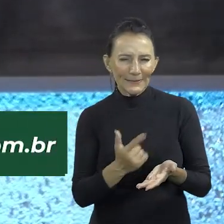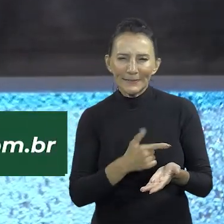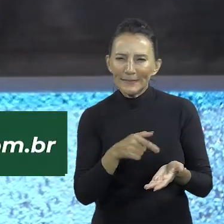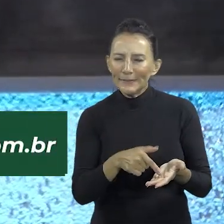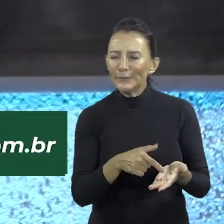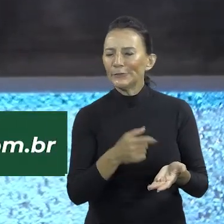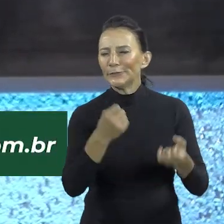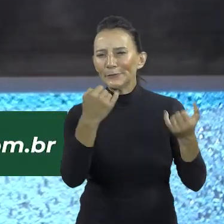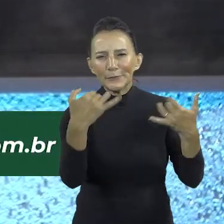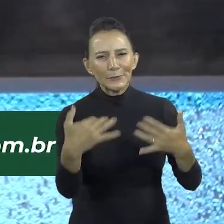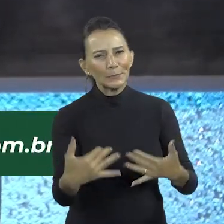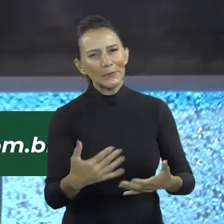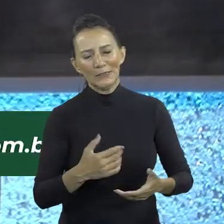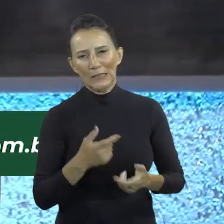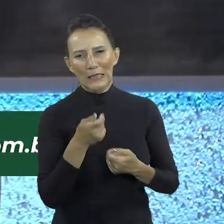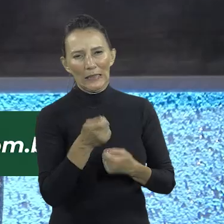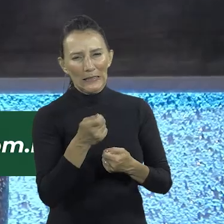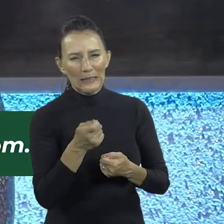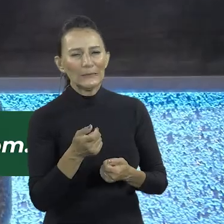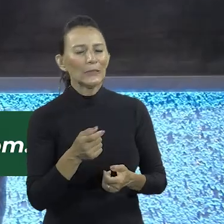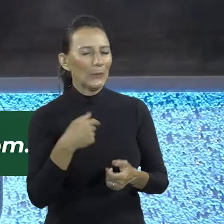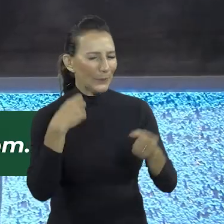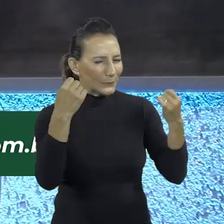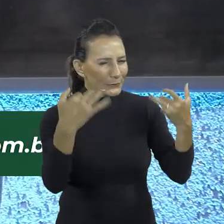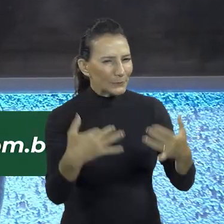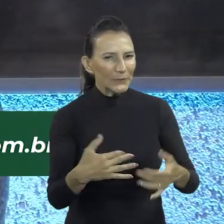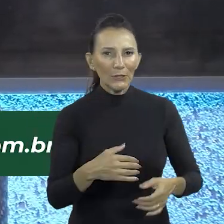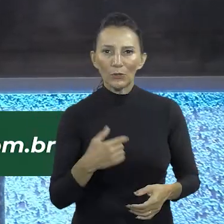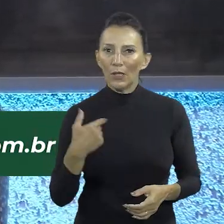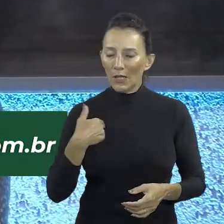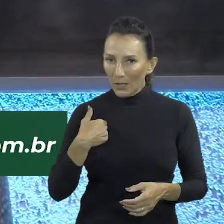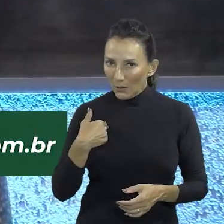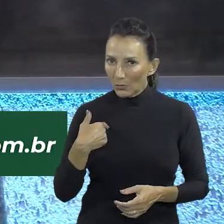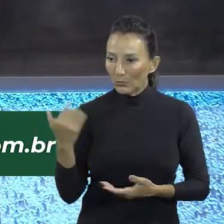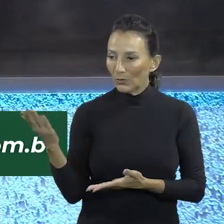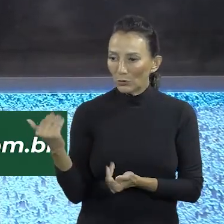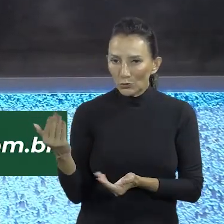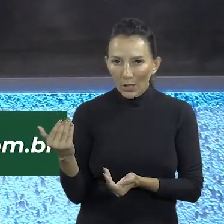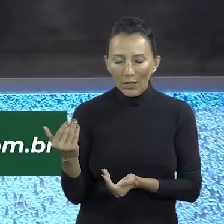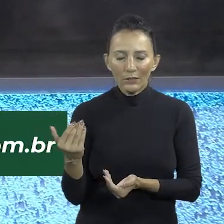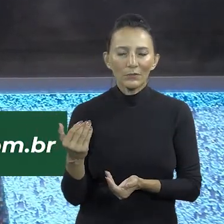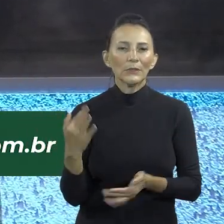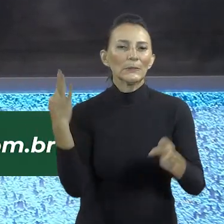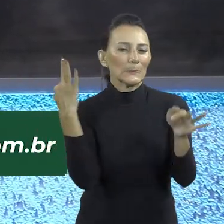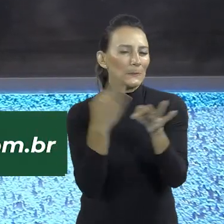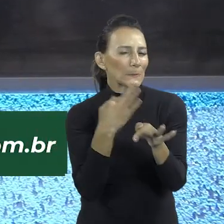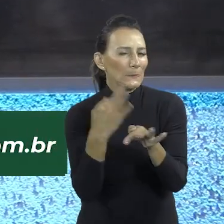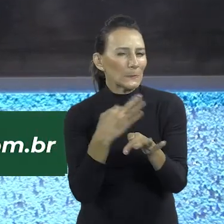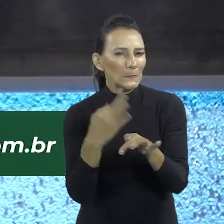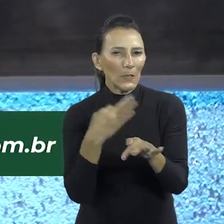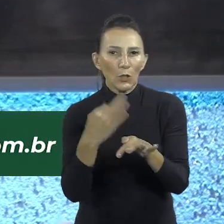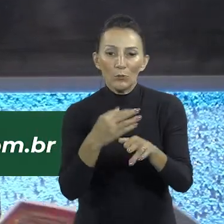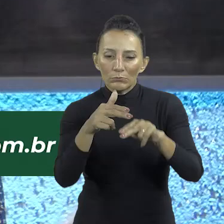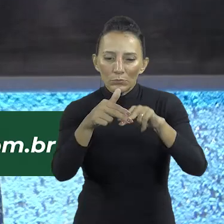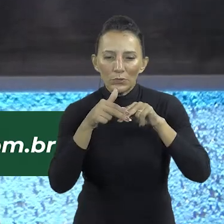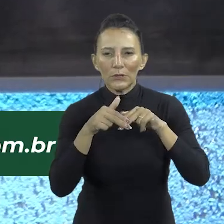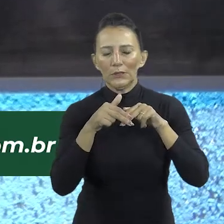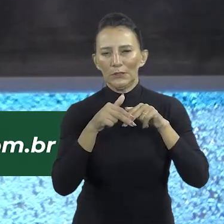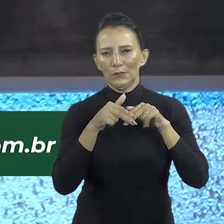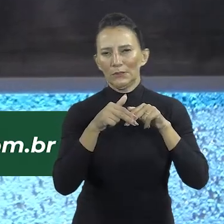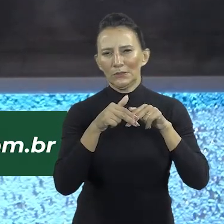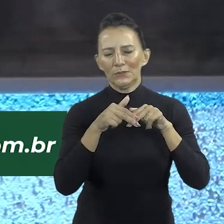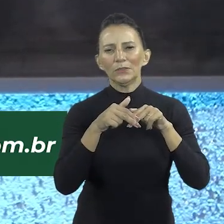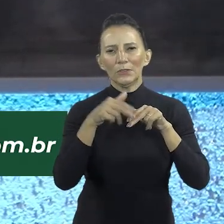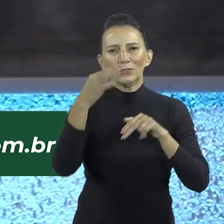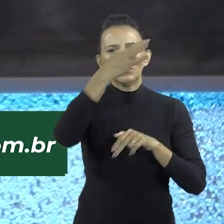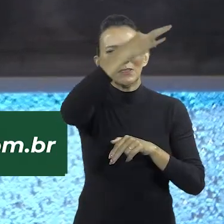na minha vida. Eu suportei por causa de um poder fora do normal, que é o poder do Espírito Santo. A